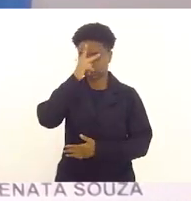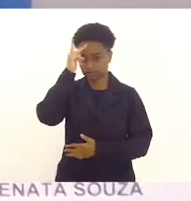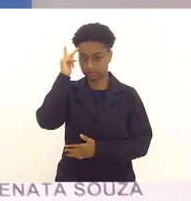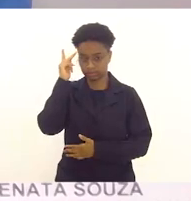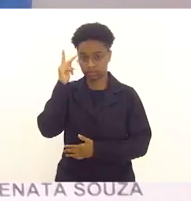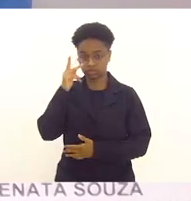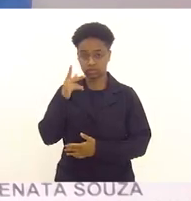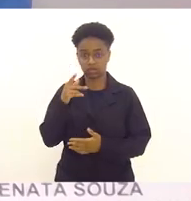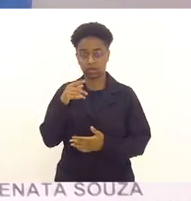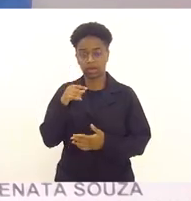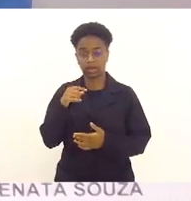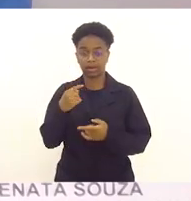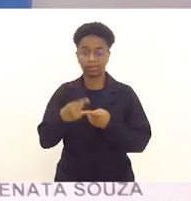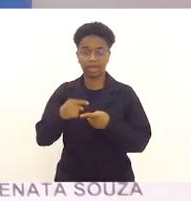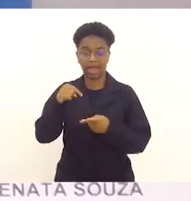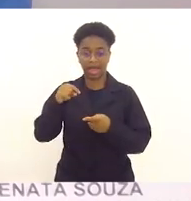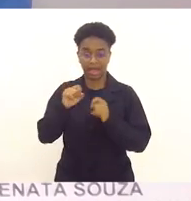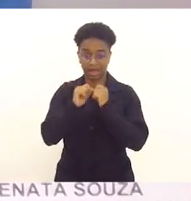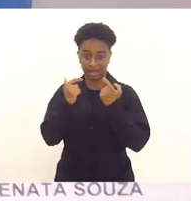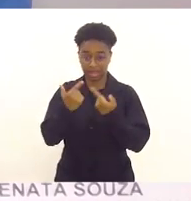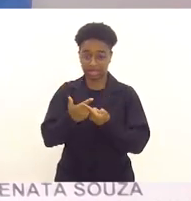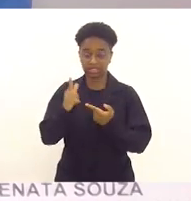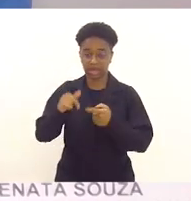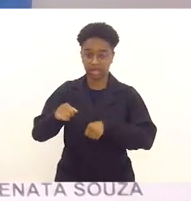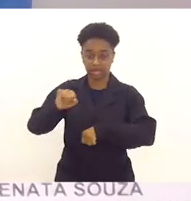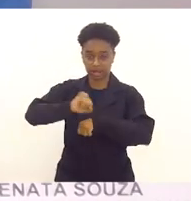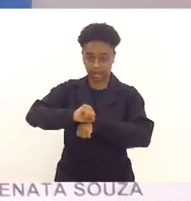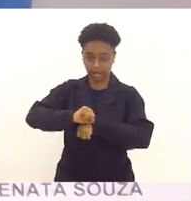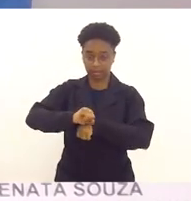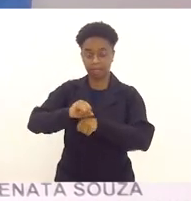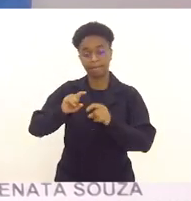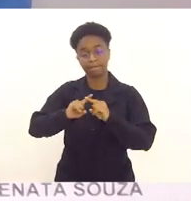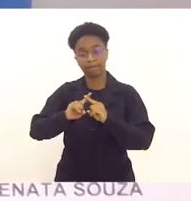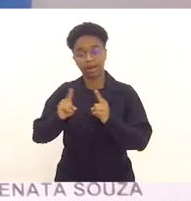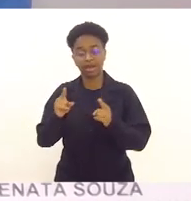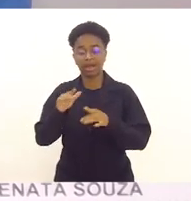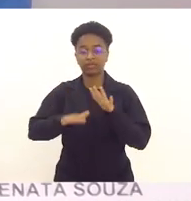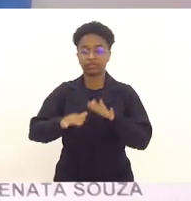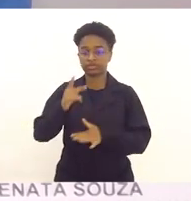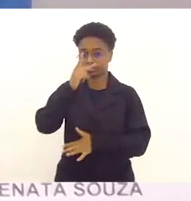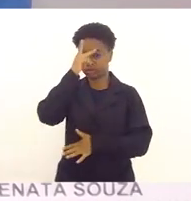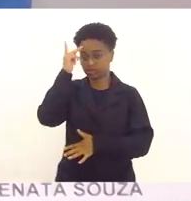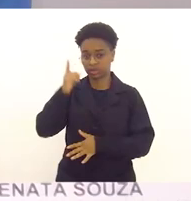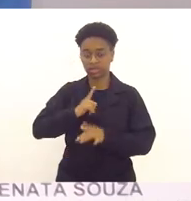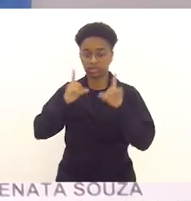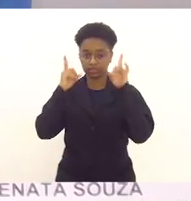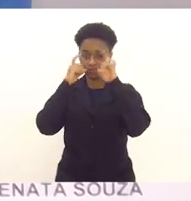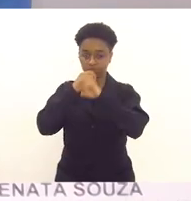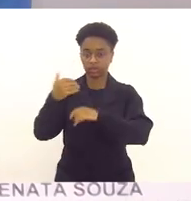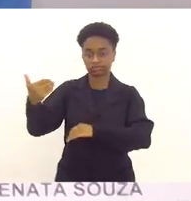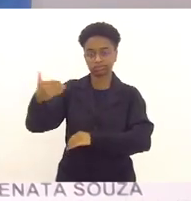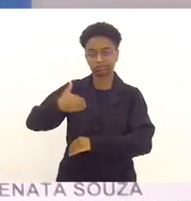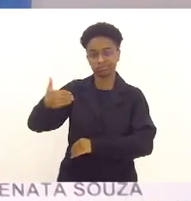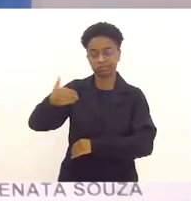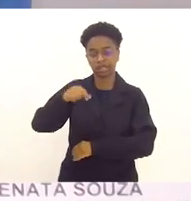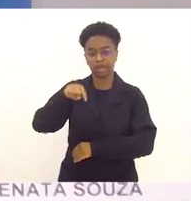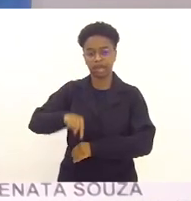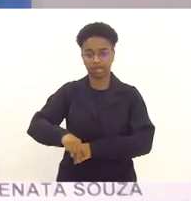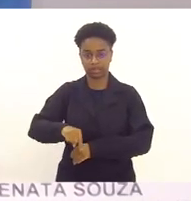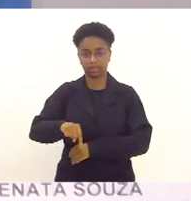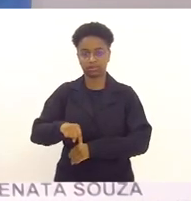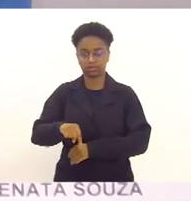a Assembleia Legislativa é localizada na Cidade do Rio de Janeiro às vezes tem dificuldade de vir no interior do Rio de Janeiro